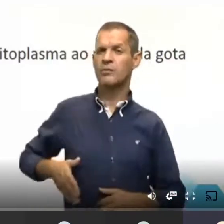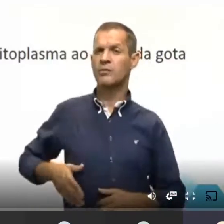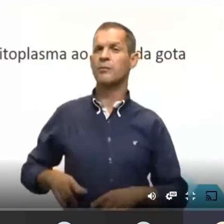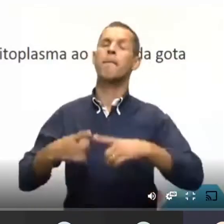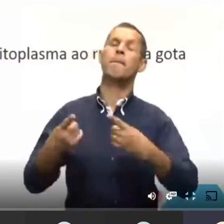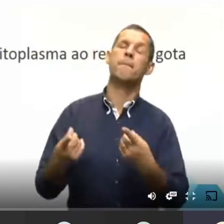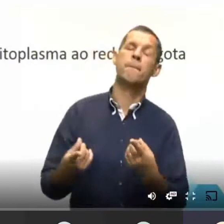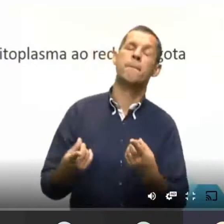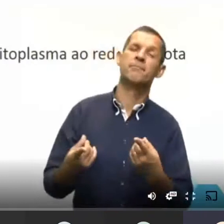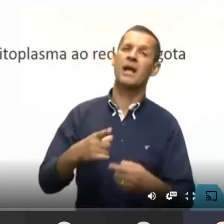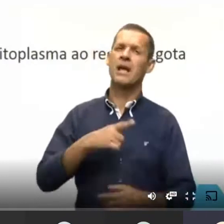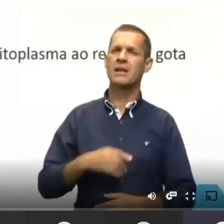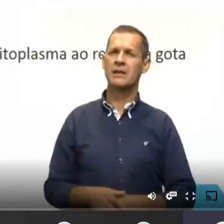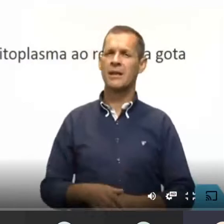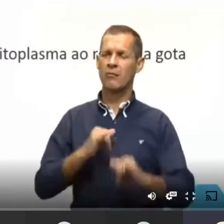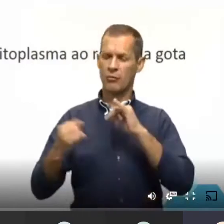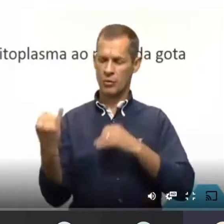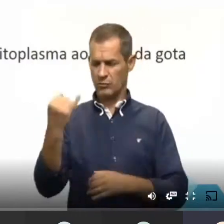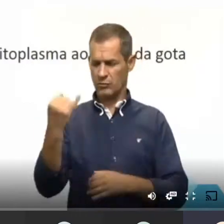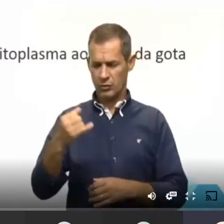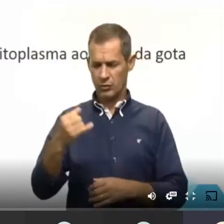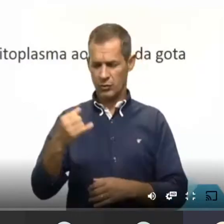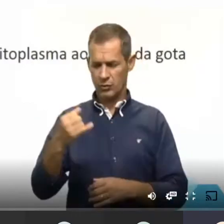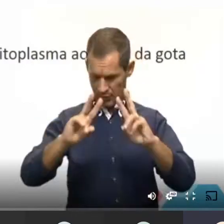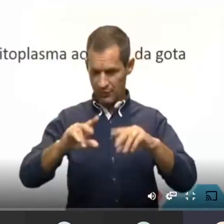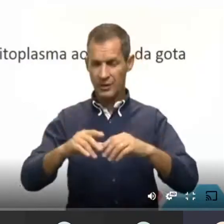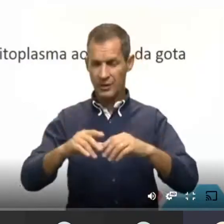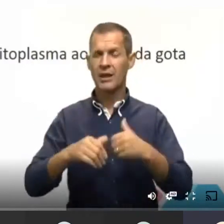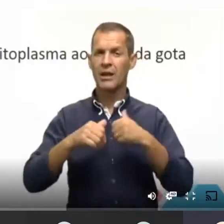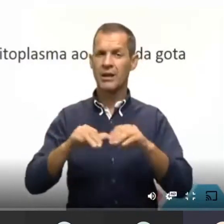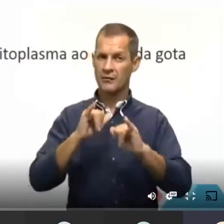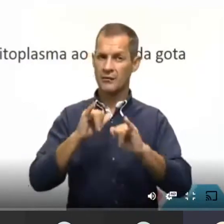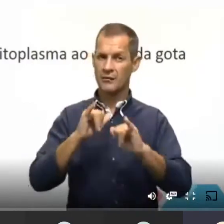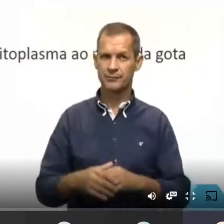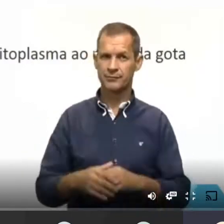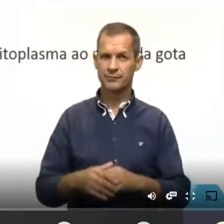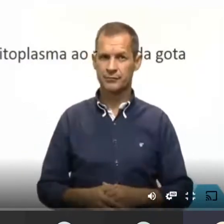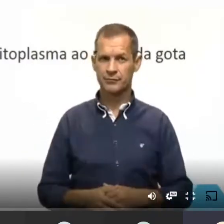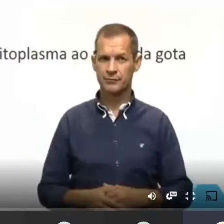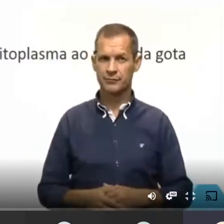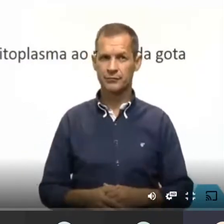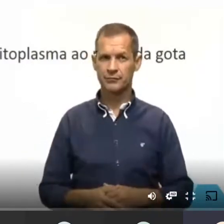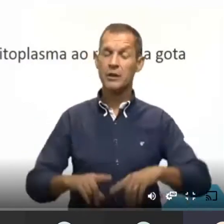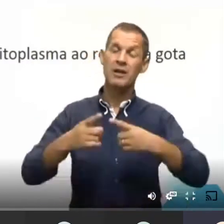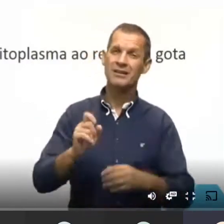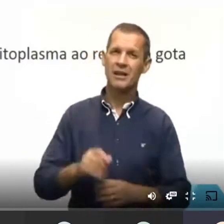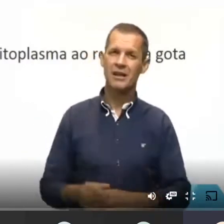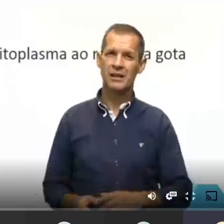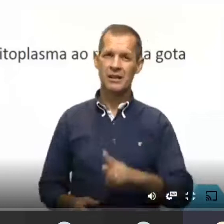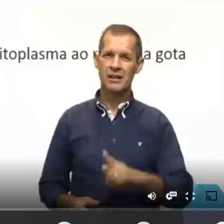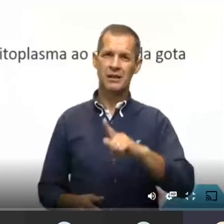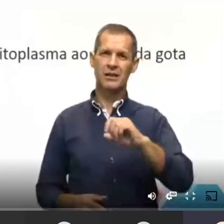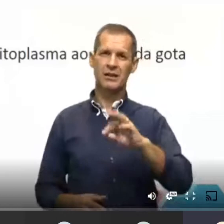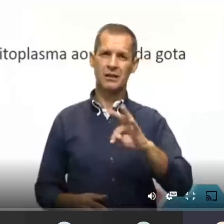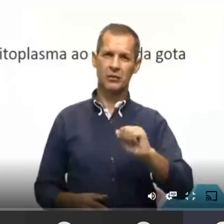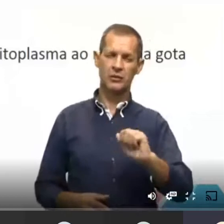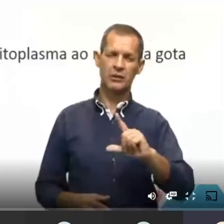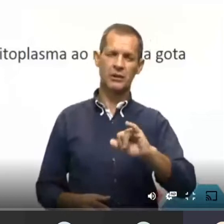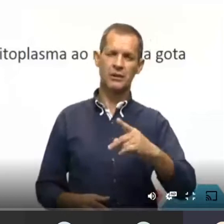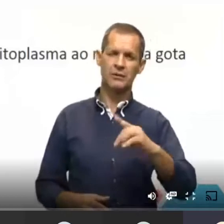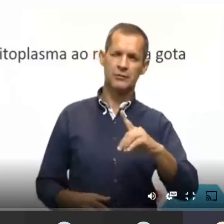né? Alguns pontos principais a serem observados, né? Destaque aqui. No caso, seria a gota